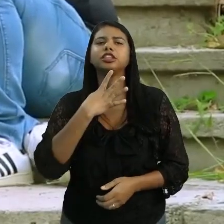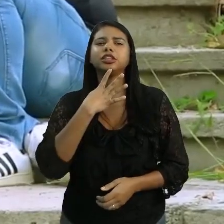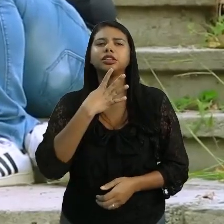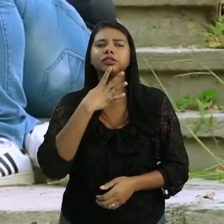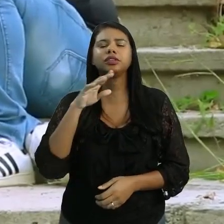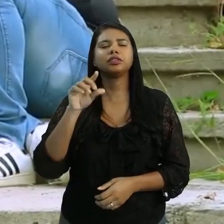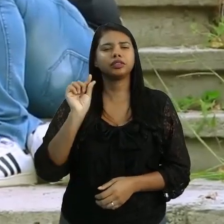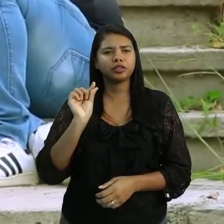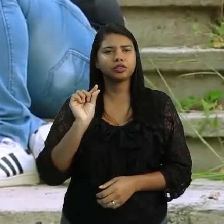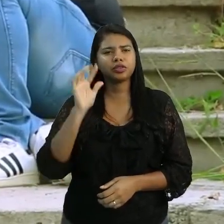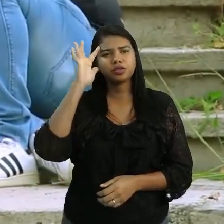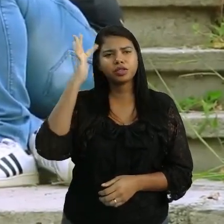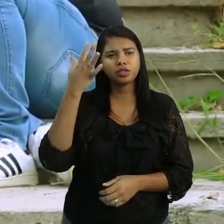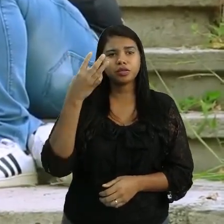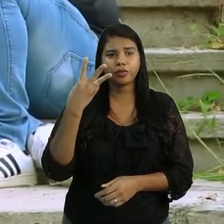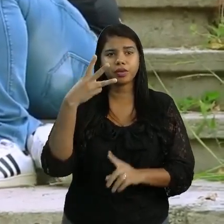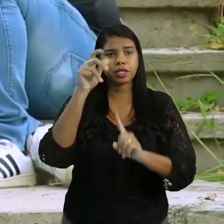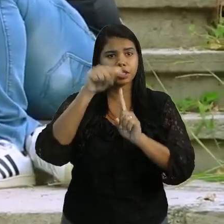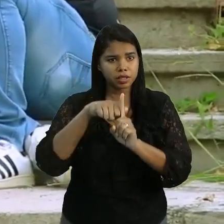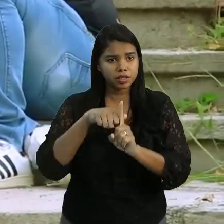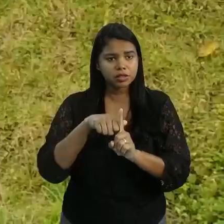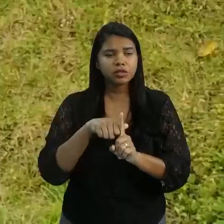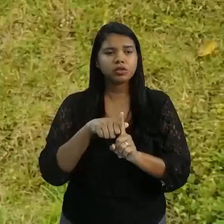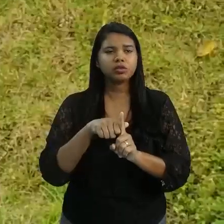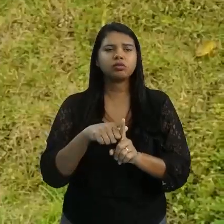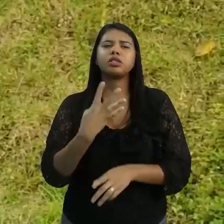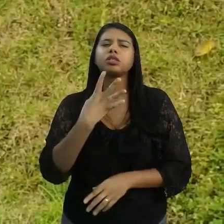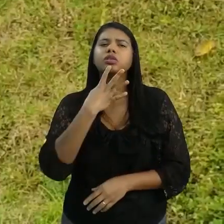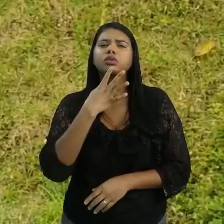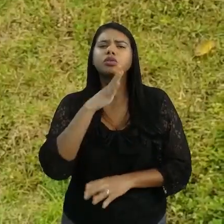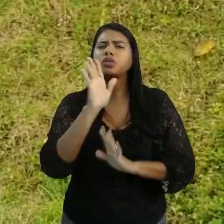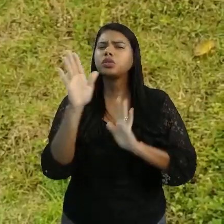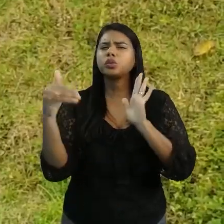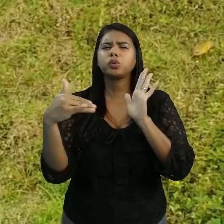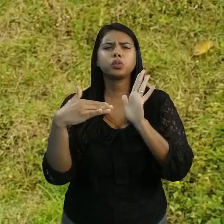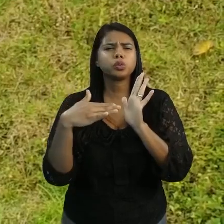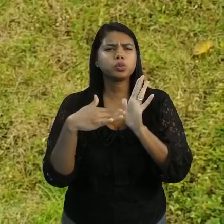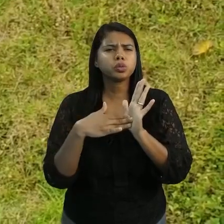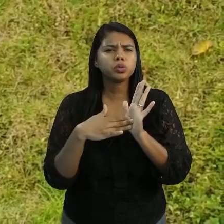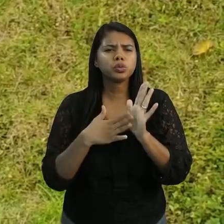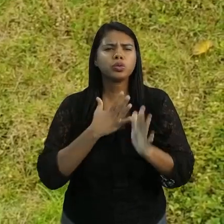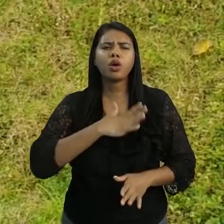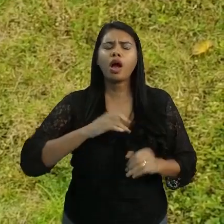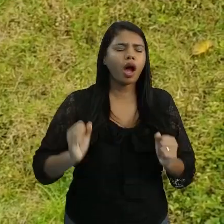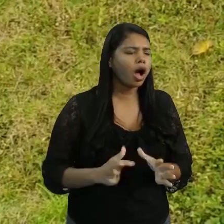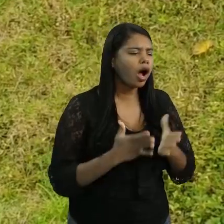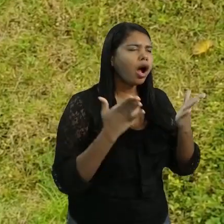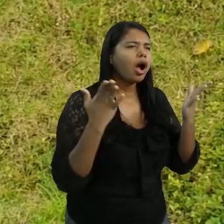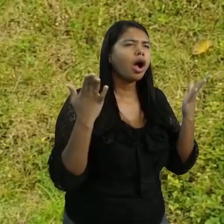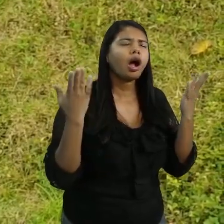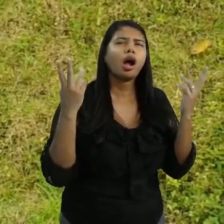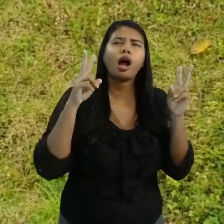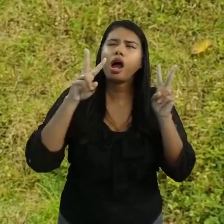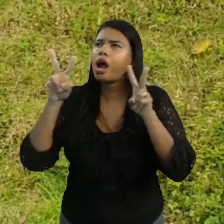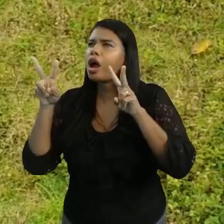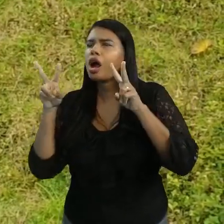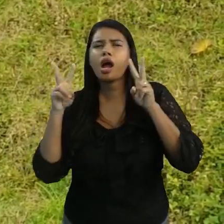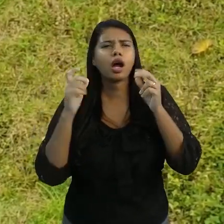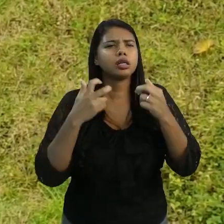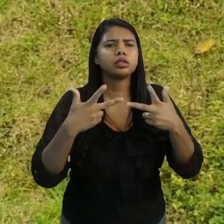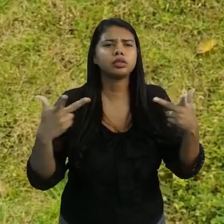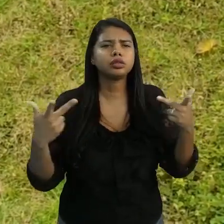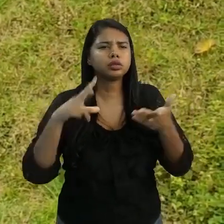Natal, mas fui para o Rio de Janeiro, porque lá em Natal não tinha. Fui para o Rio em 1982. E aí